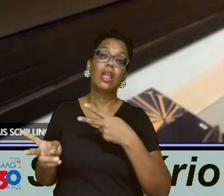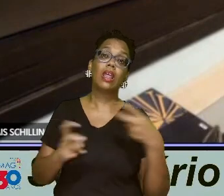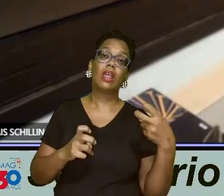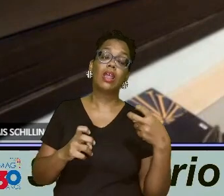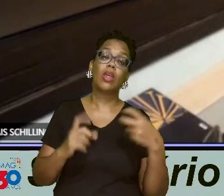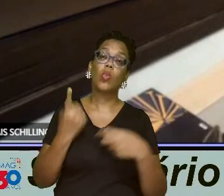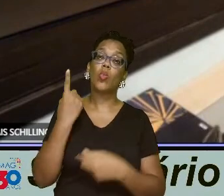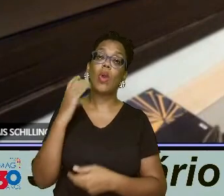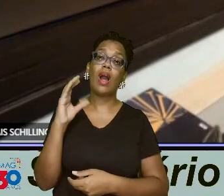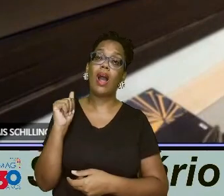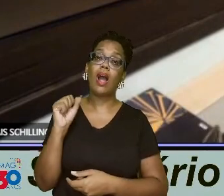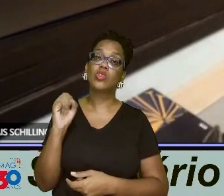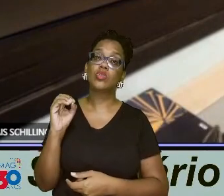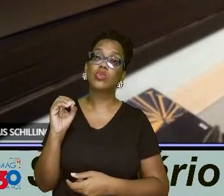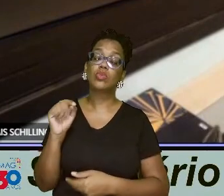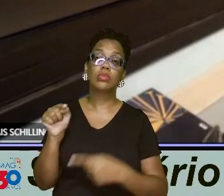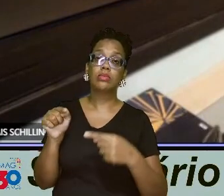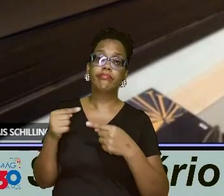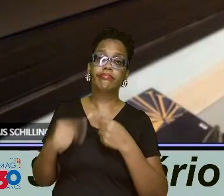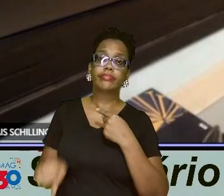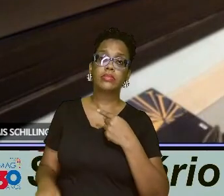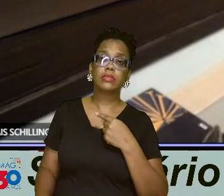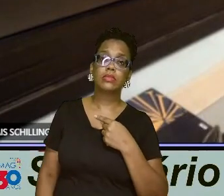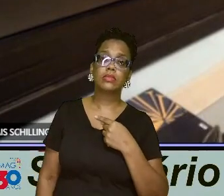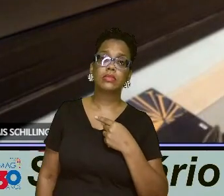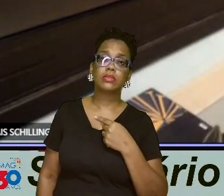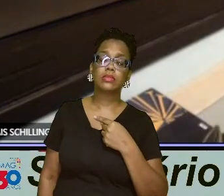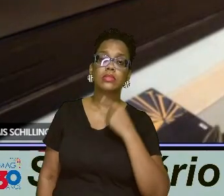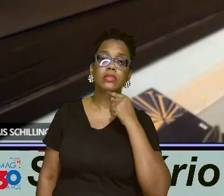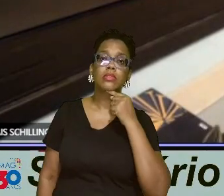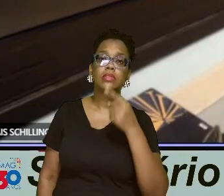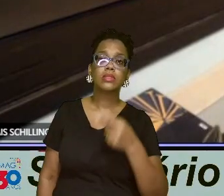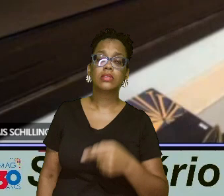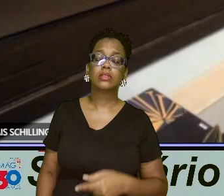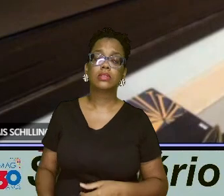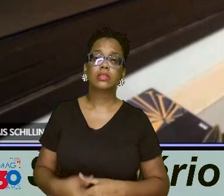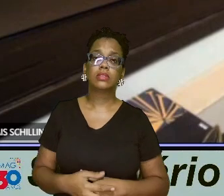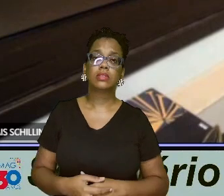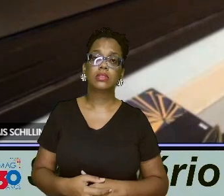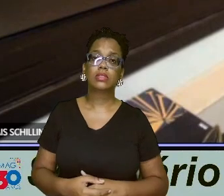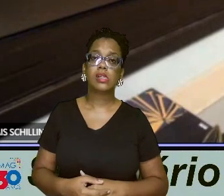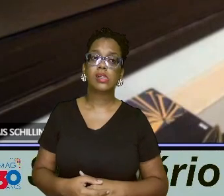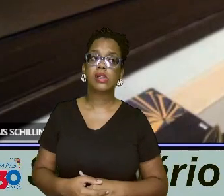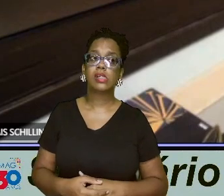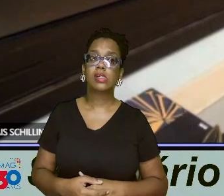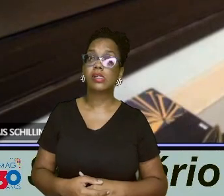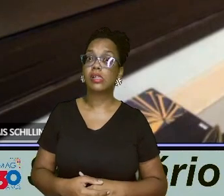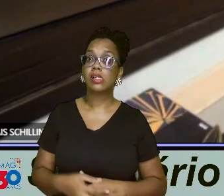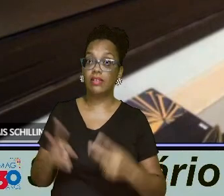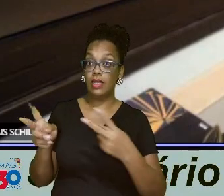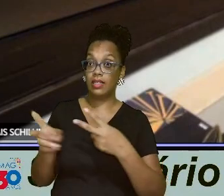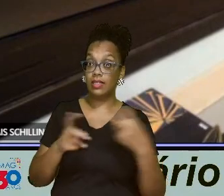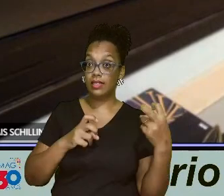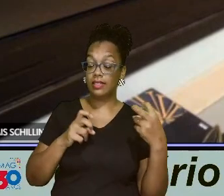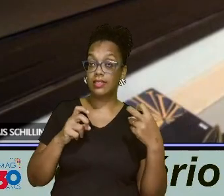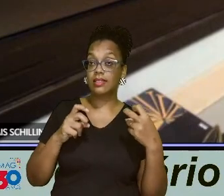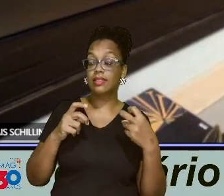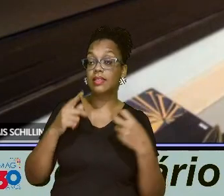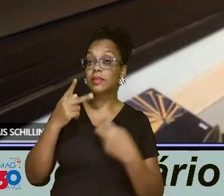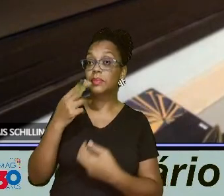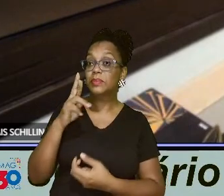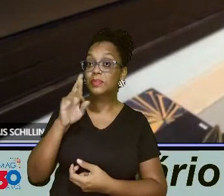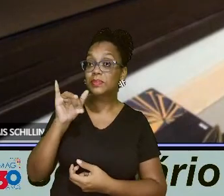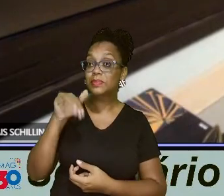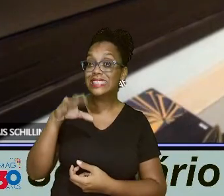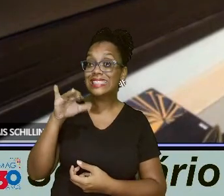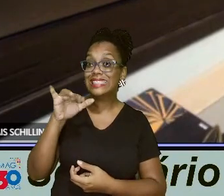caso em que aquele princípio não vinha sendo questionado. Ele vai extrair um princípio para além daquilo